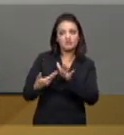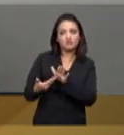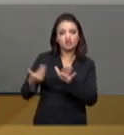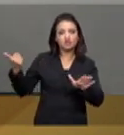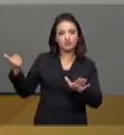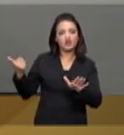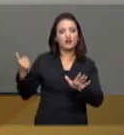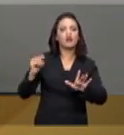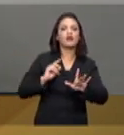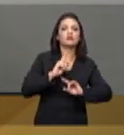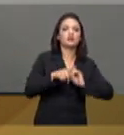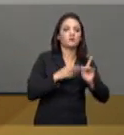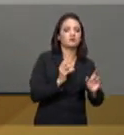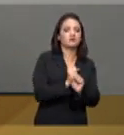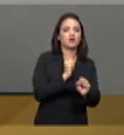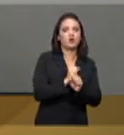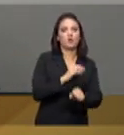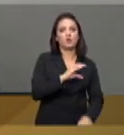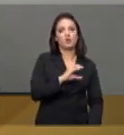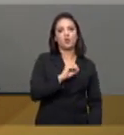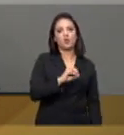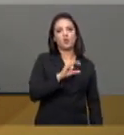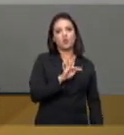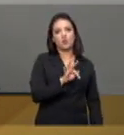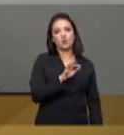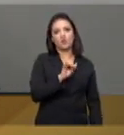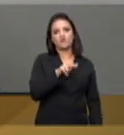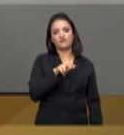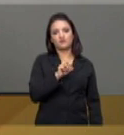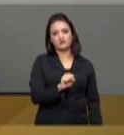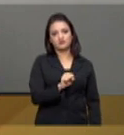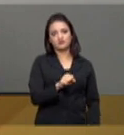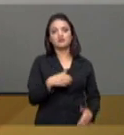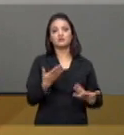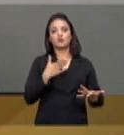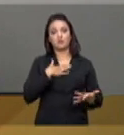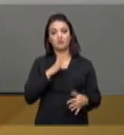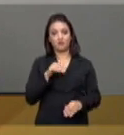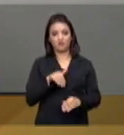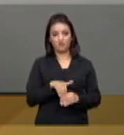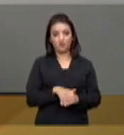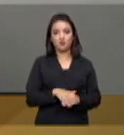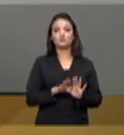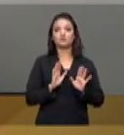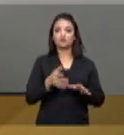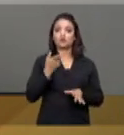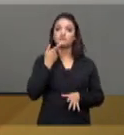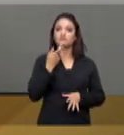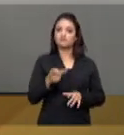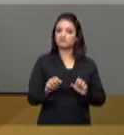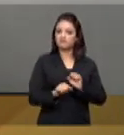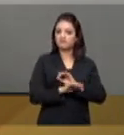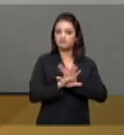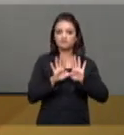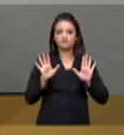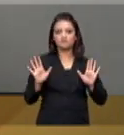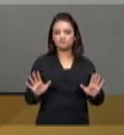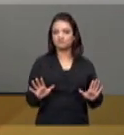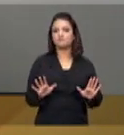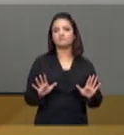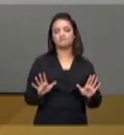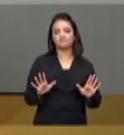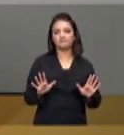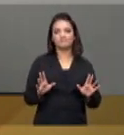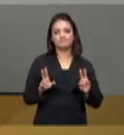da contribuição PIS/COFINS. E em meu voto, eu me manifestei expressamente quanto a este item dos